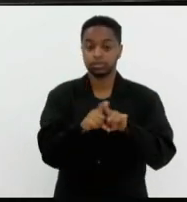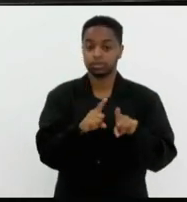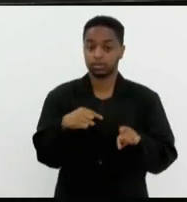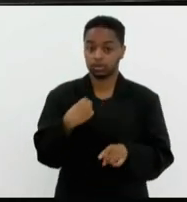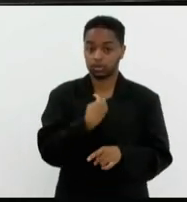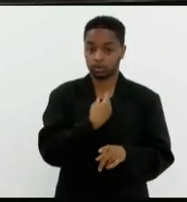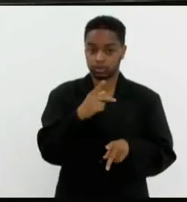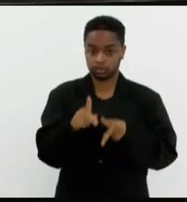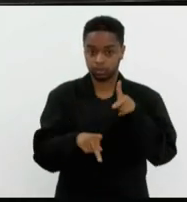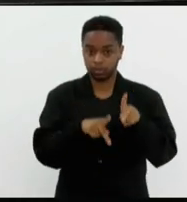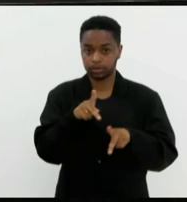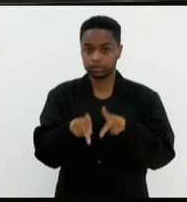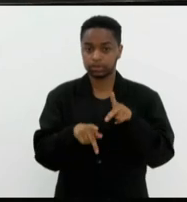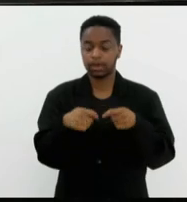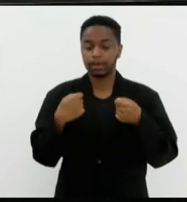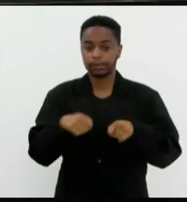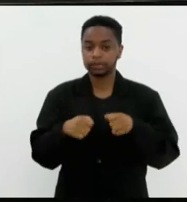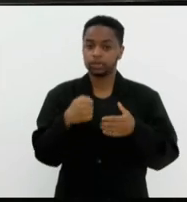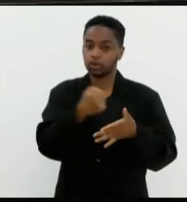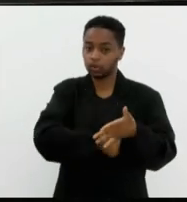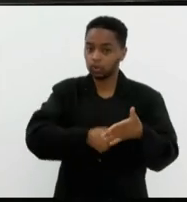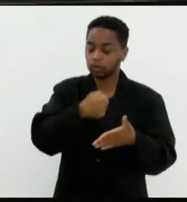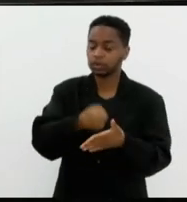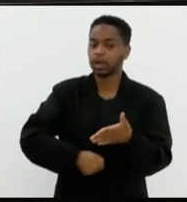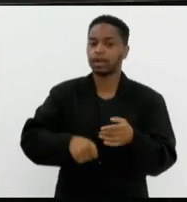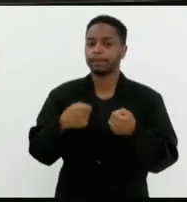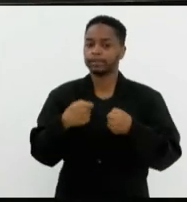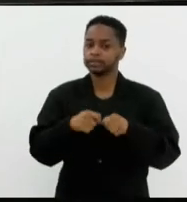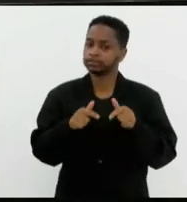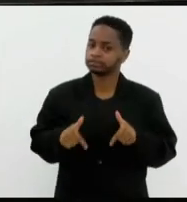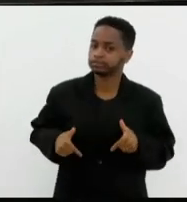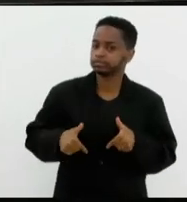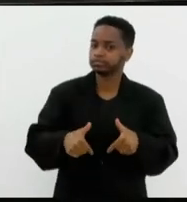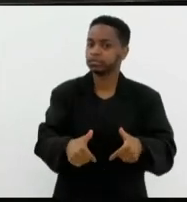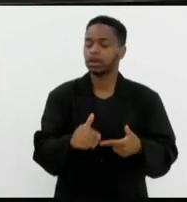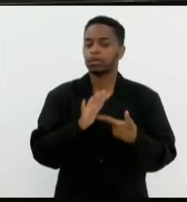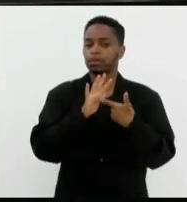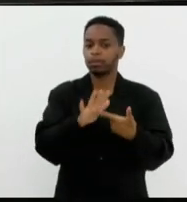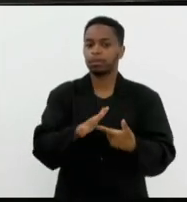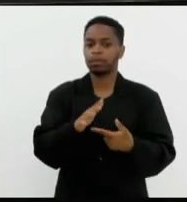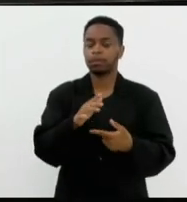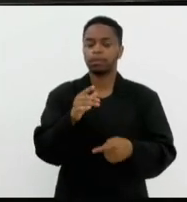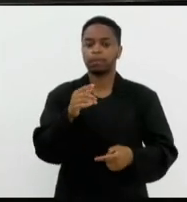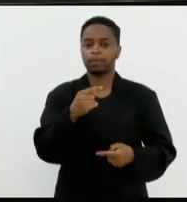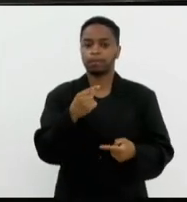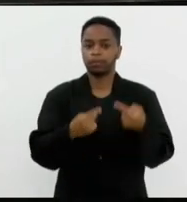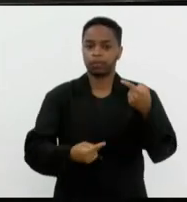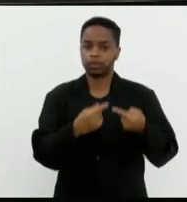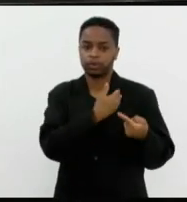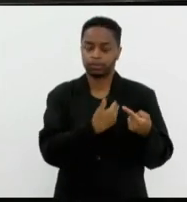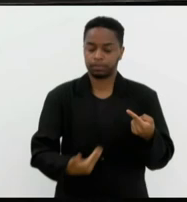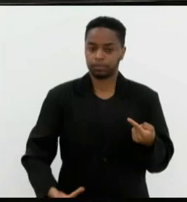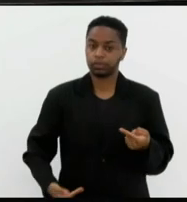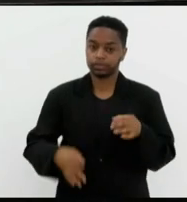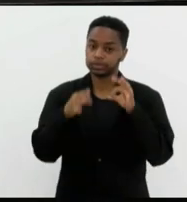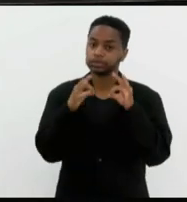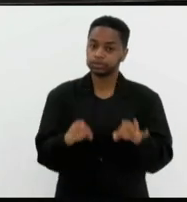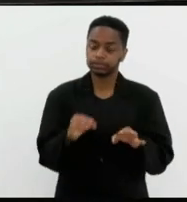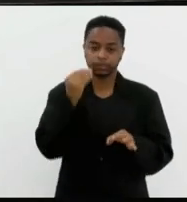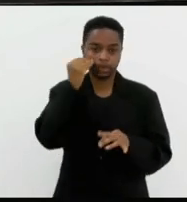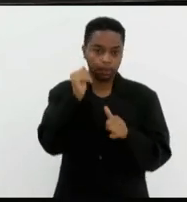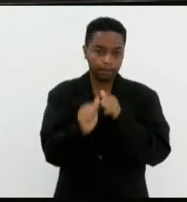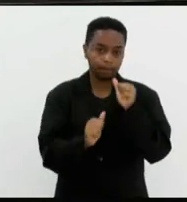população, lutar, se indignar, apresentar políticas públicas efetivas que mudem esse